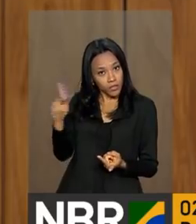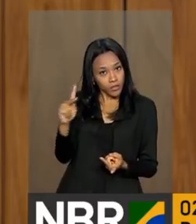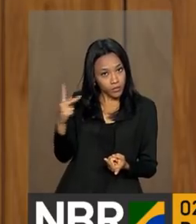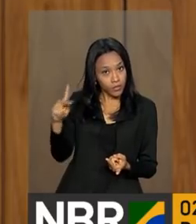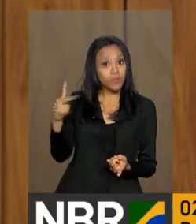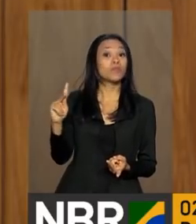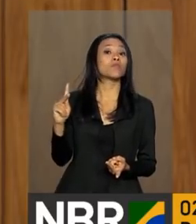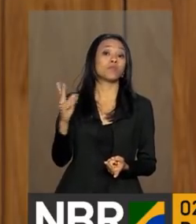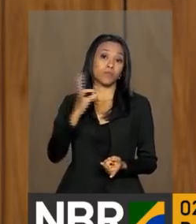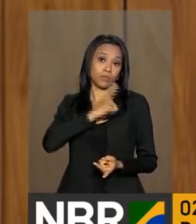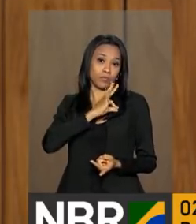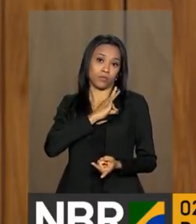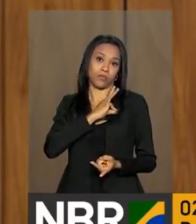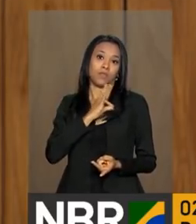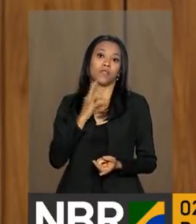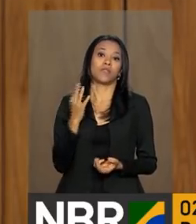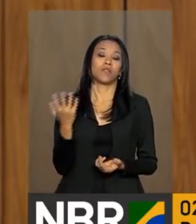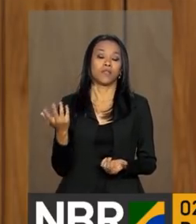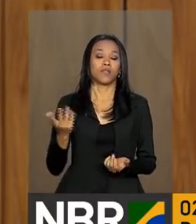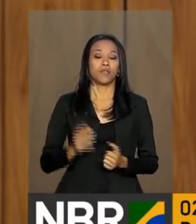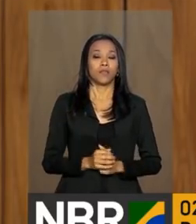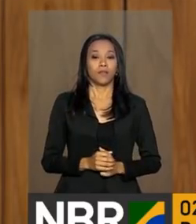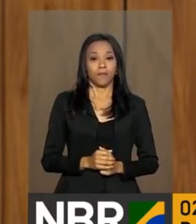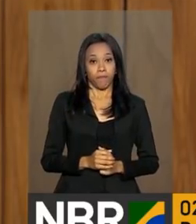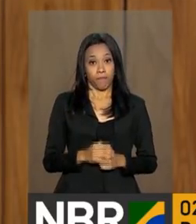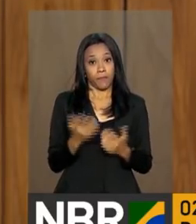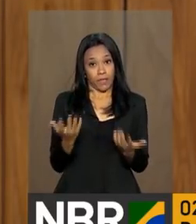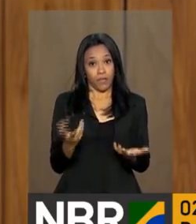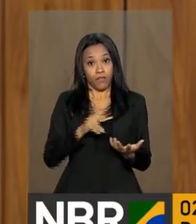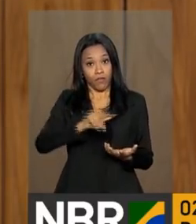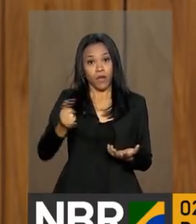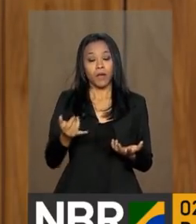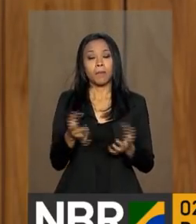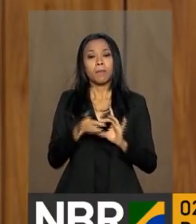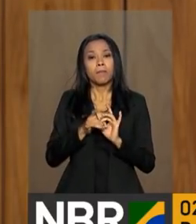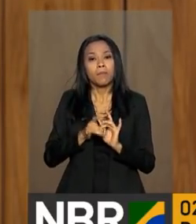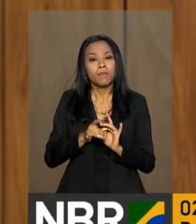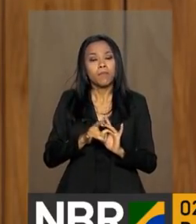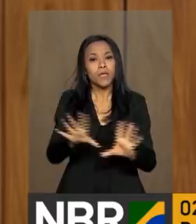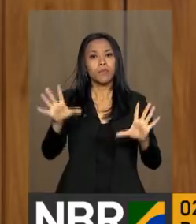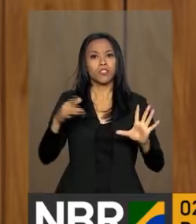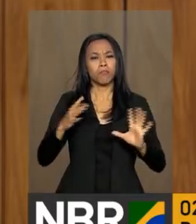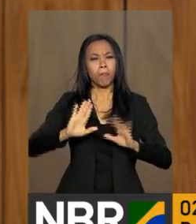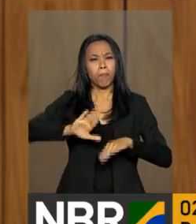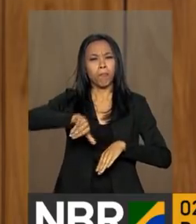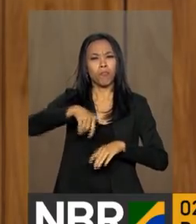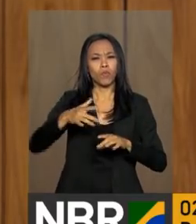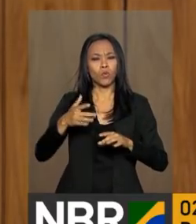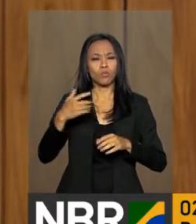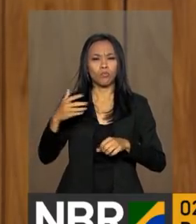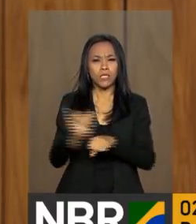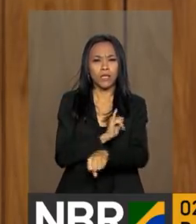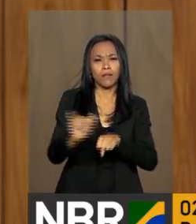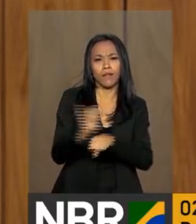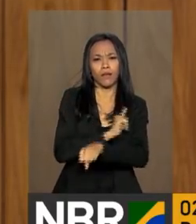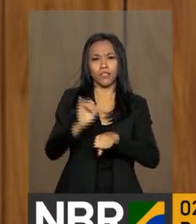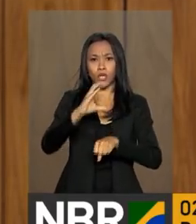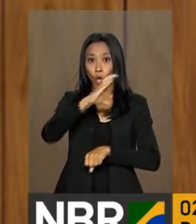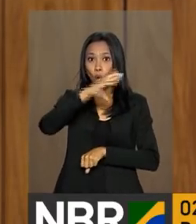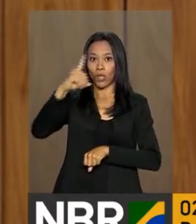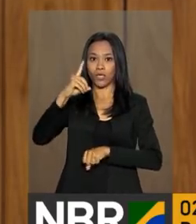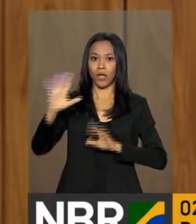contraparte surinamesa, né? Que permitirá uma atuação mais coordenada para combater o